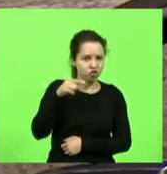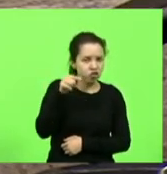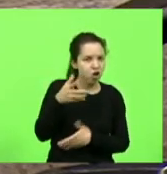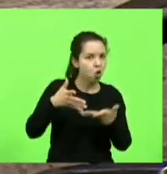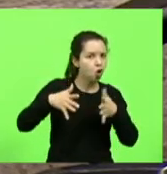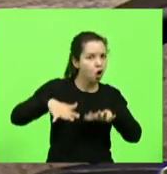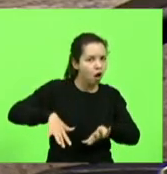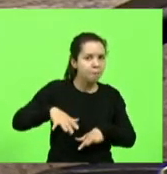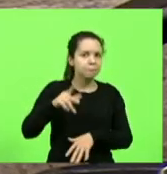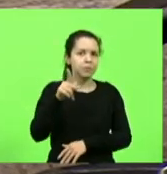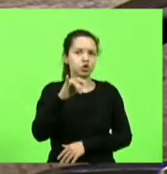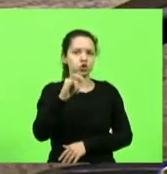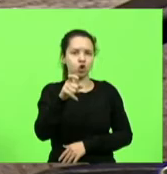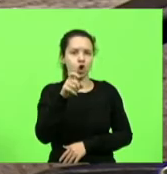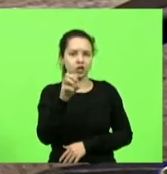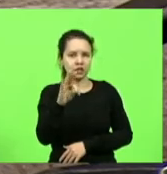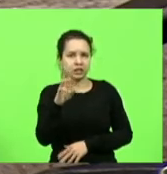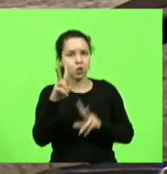como pichote.